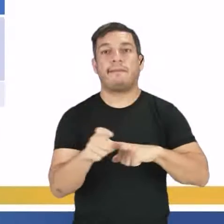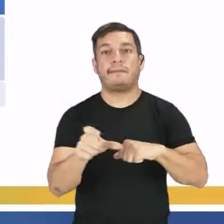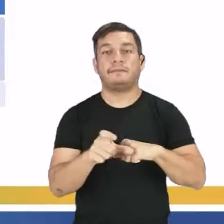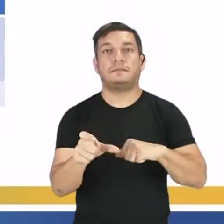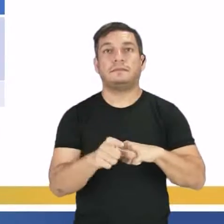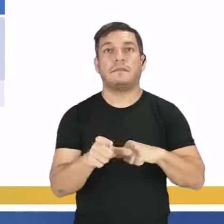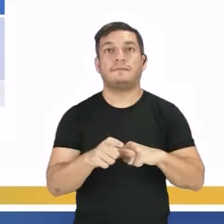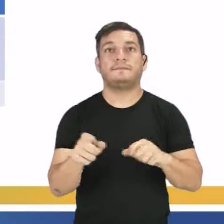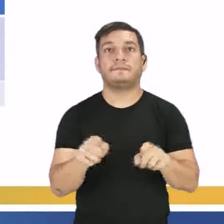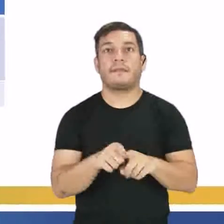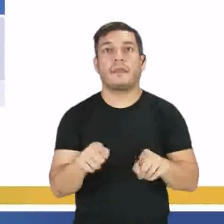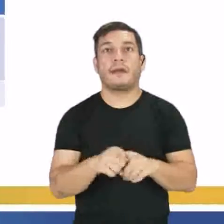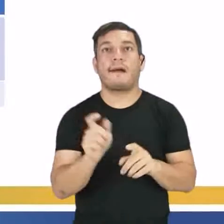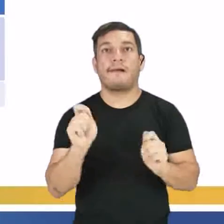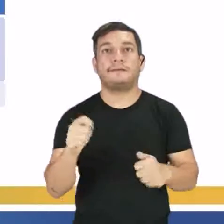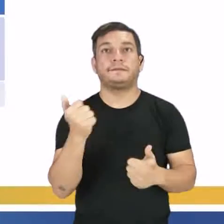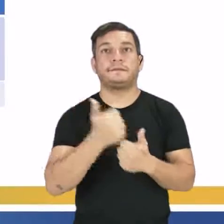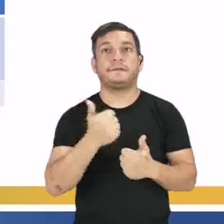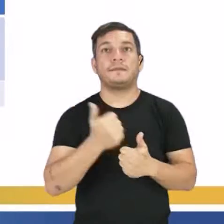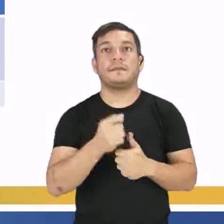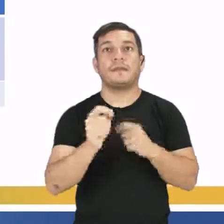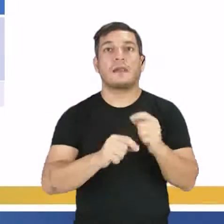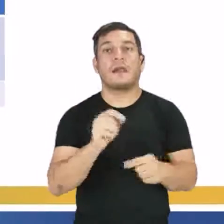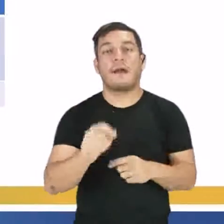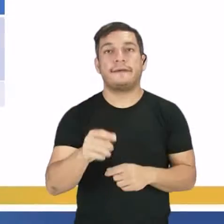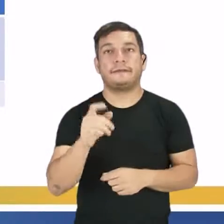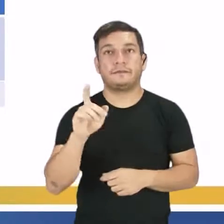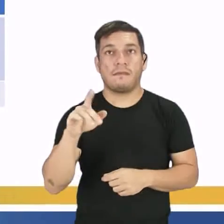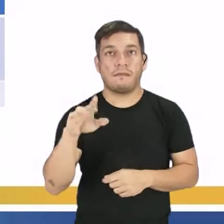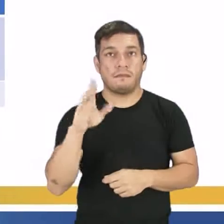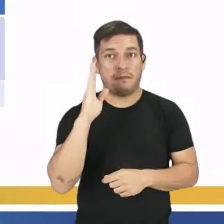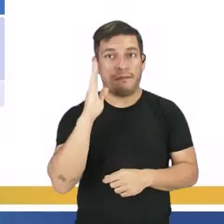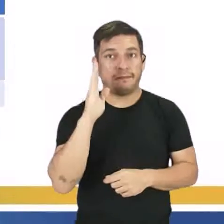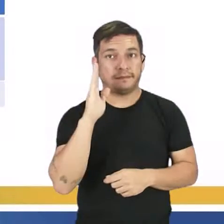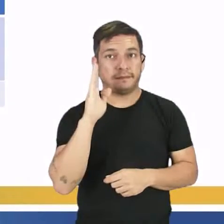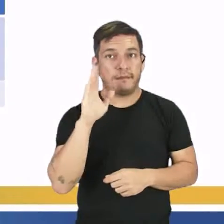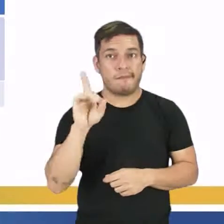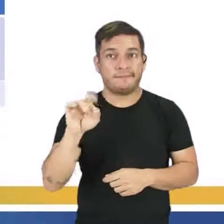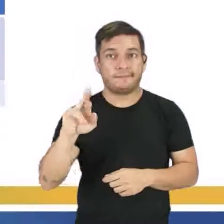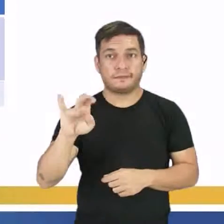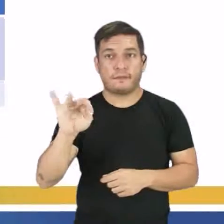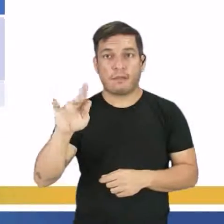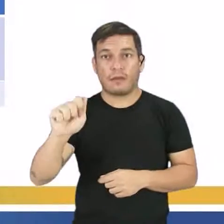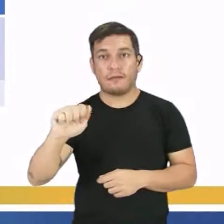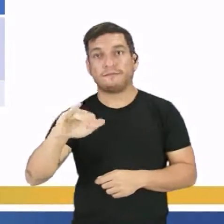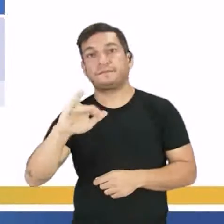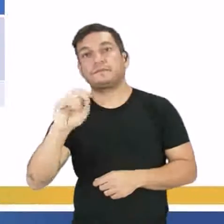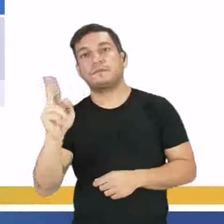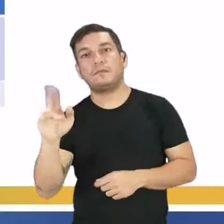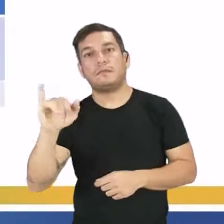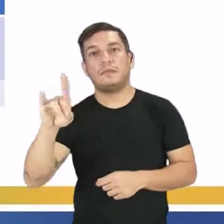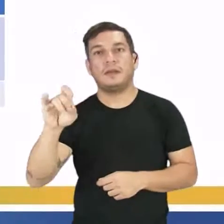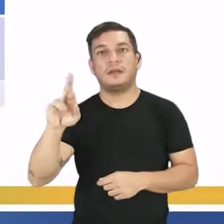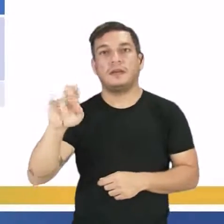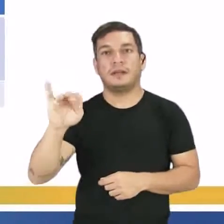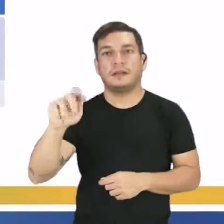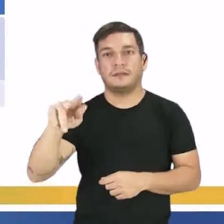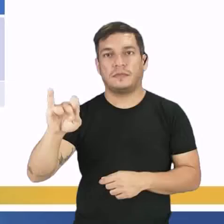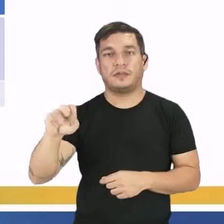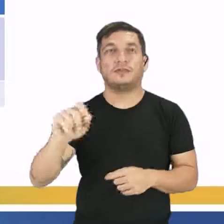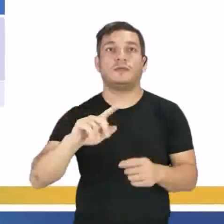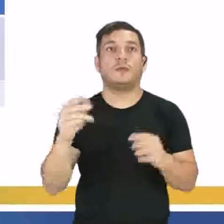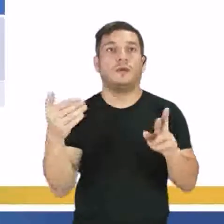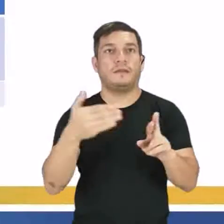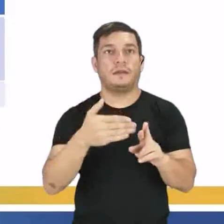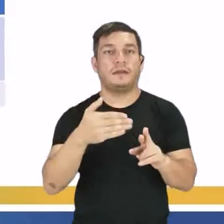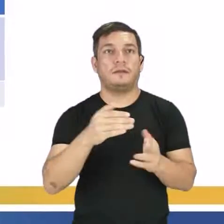substantivos, eles podem substituí-los direto ou indiretamente, ou retomá-los, ou que se referir